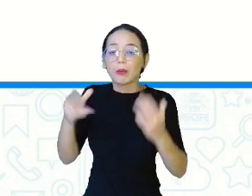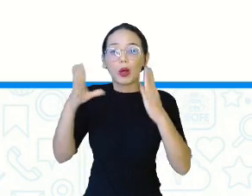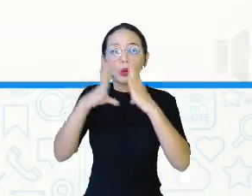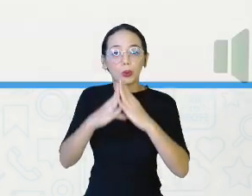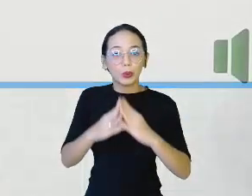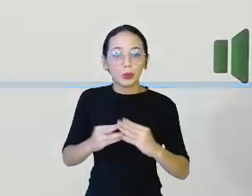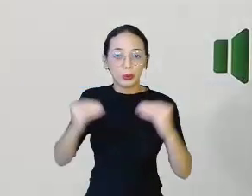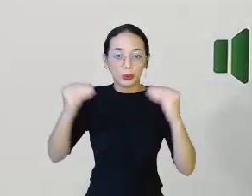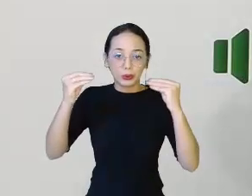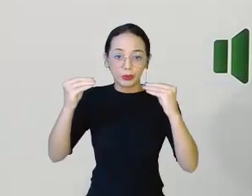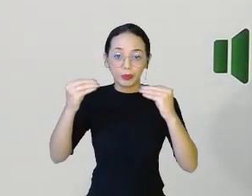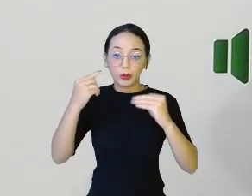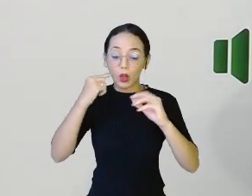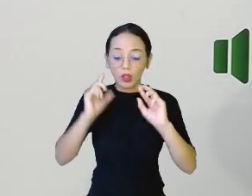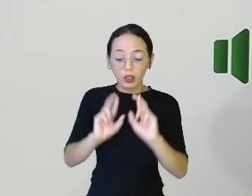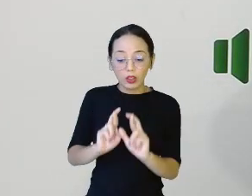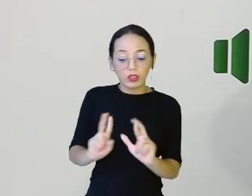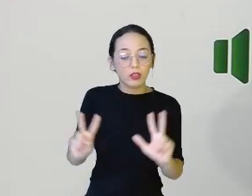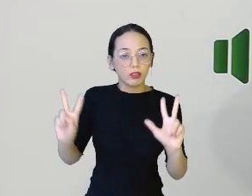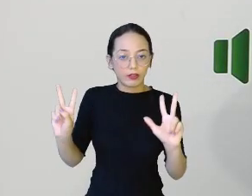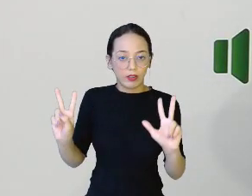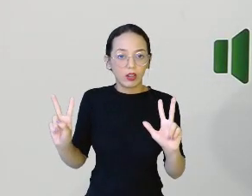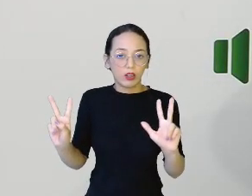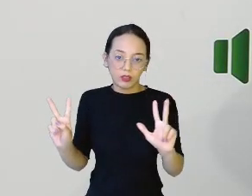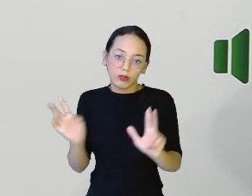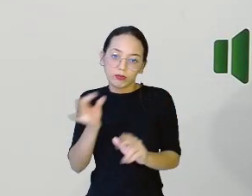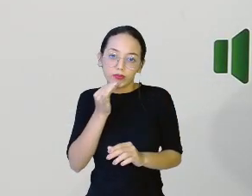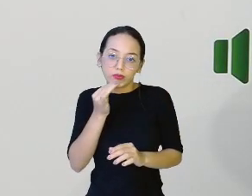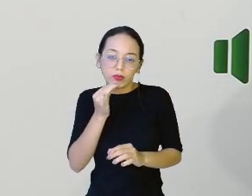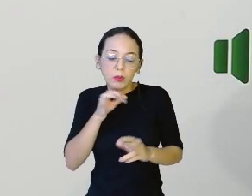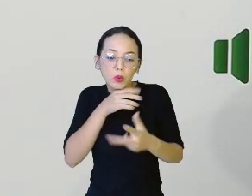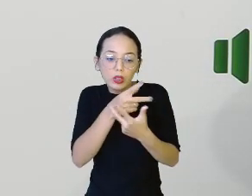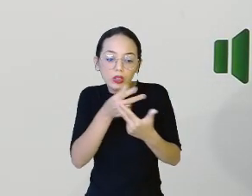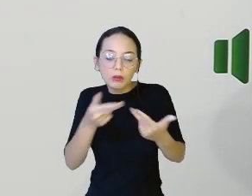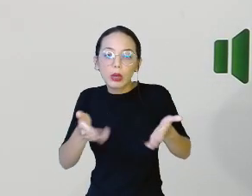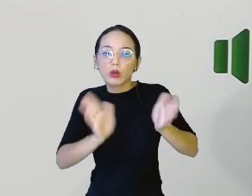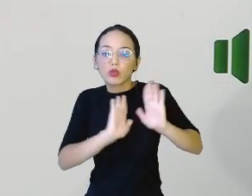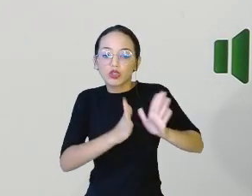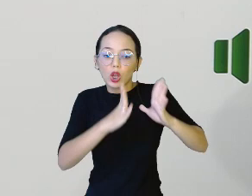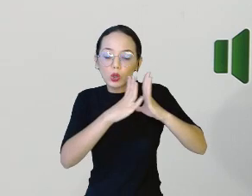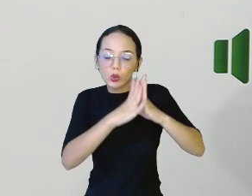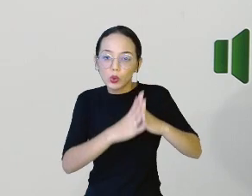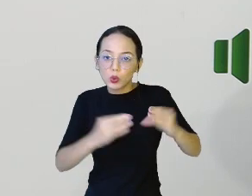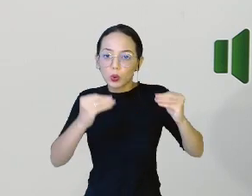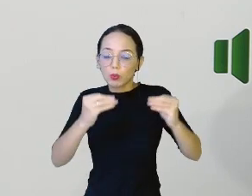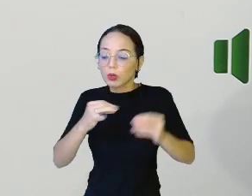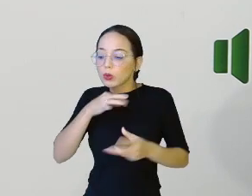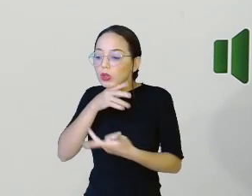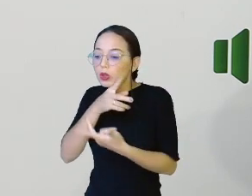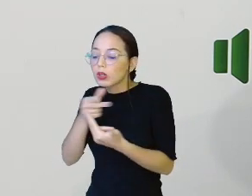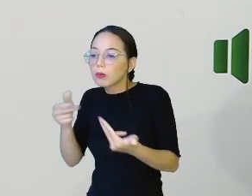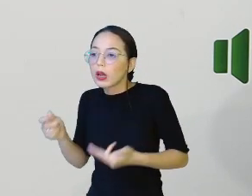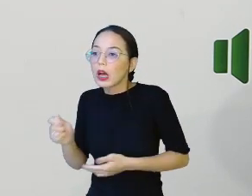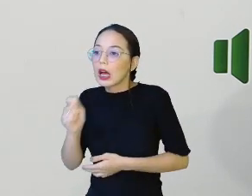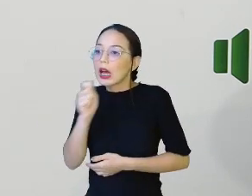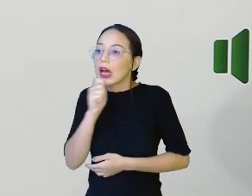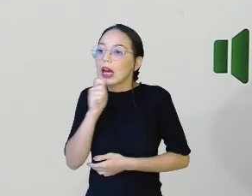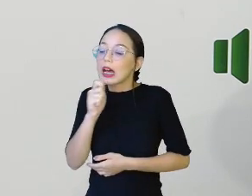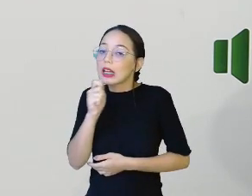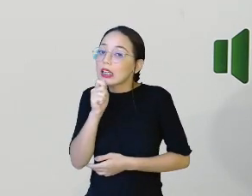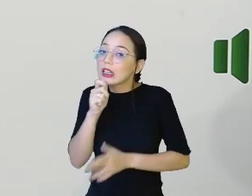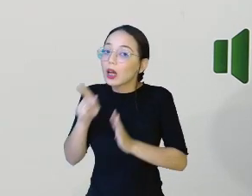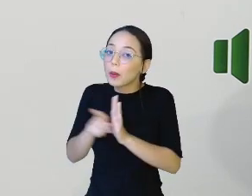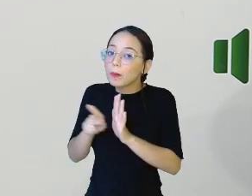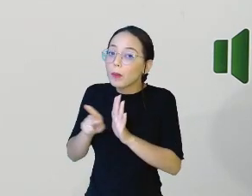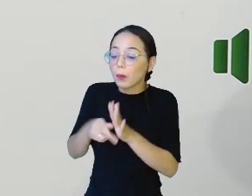acabar. Existe uma diferença, tá? Entre um animal que já foi extinto e um animal que está em